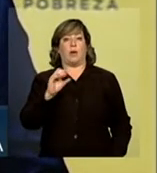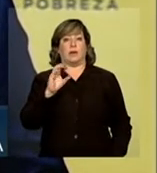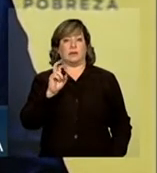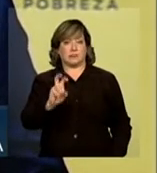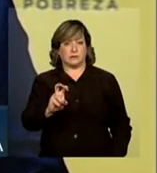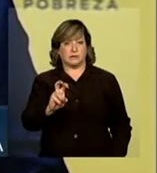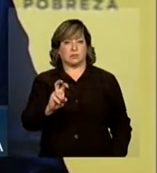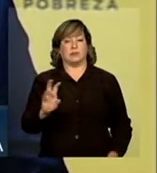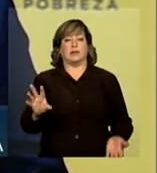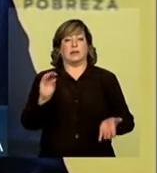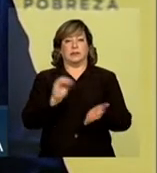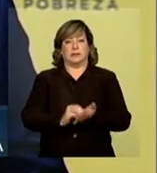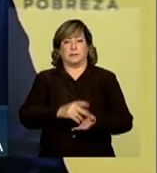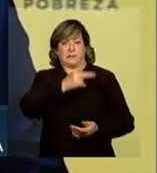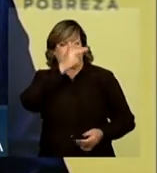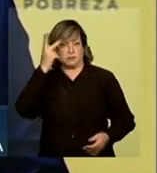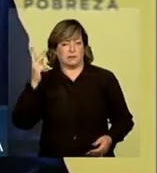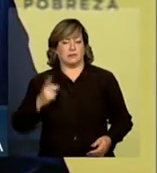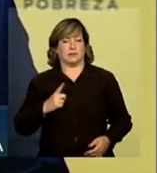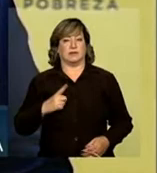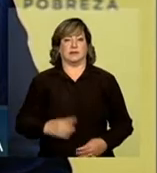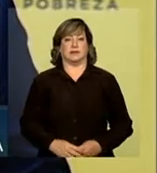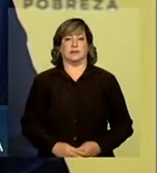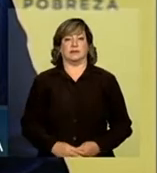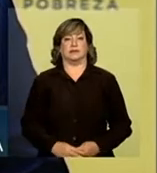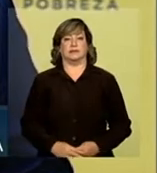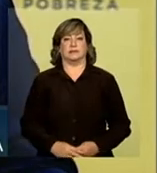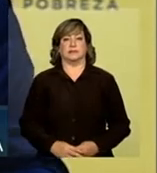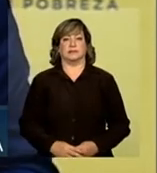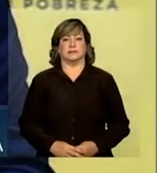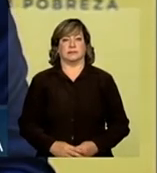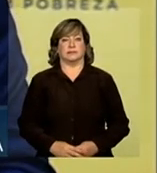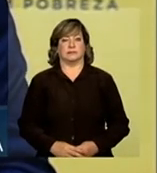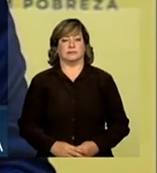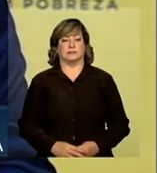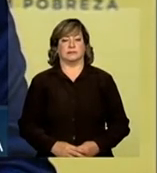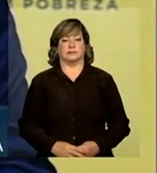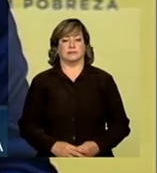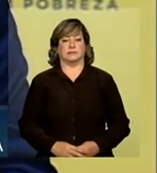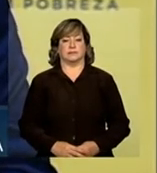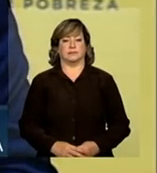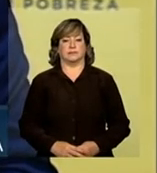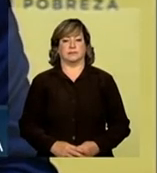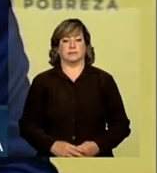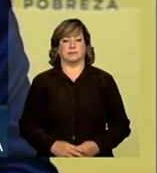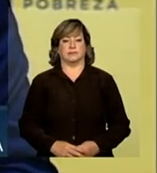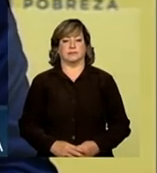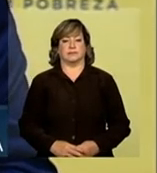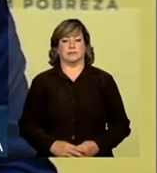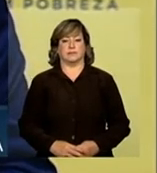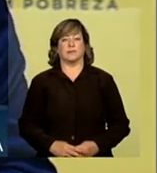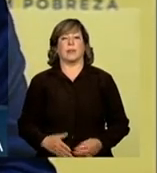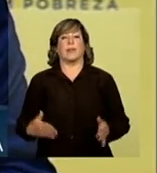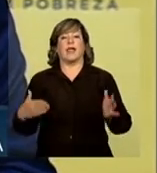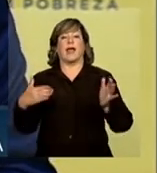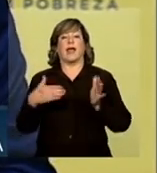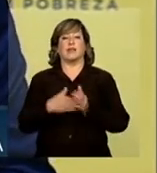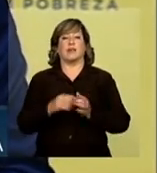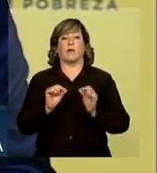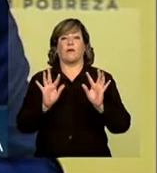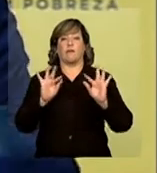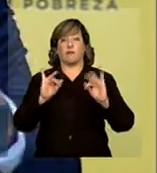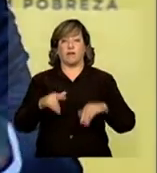1485 inscritos e até o final da